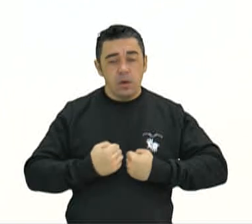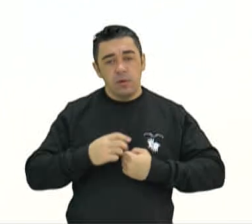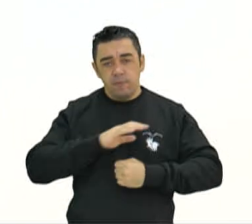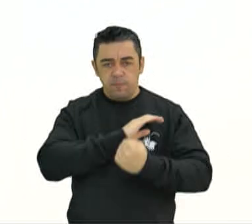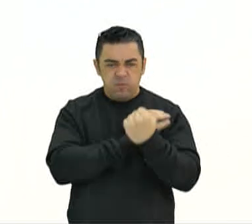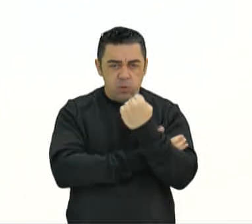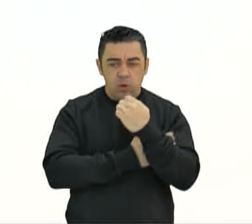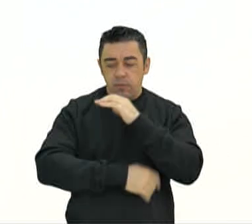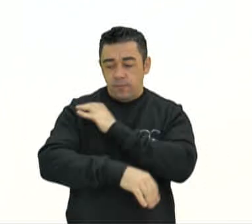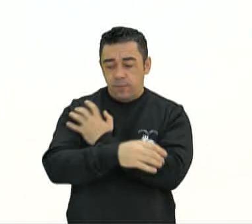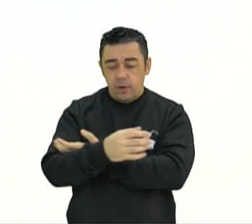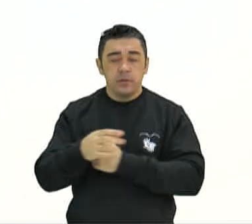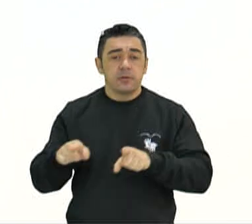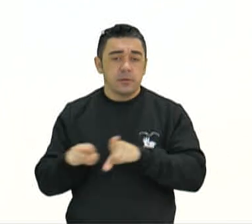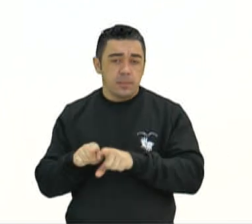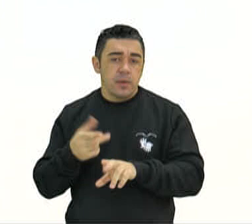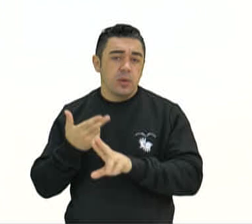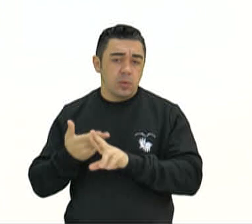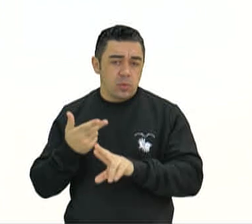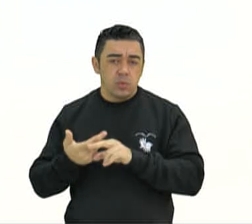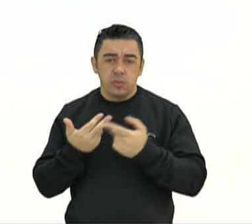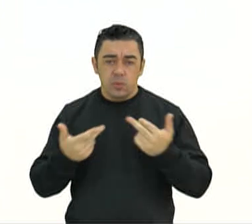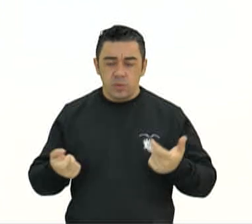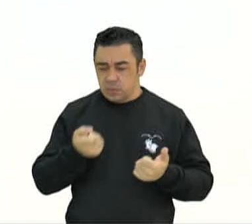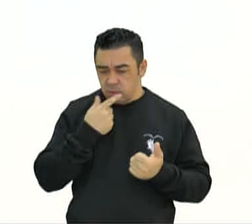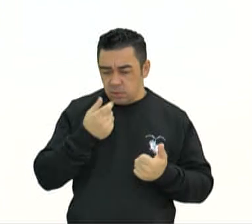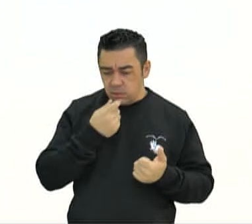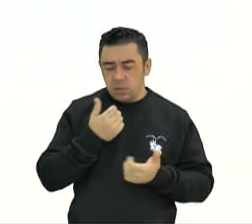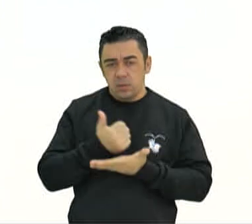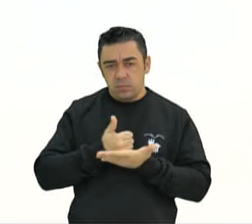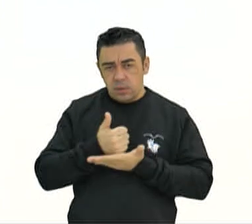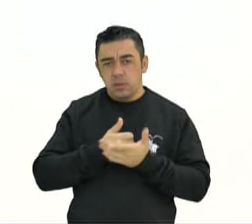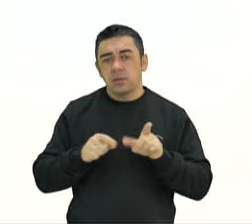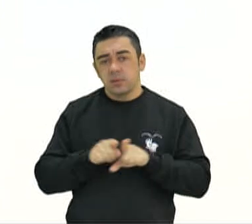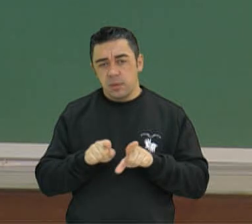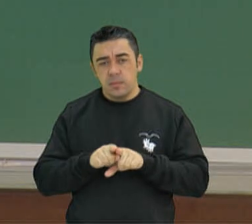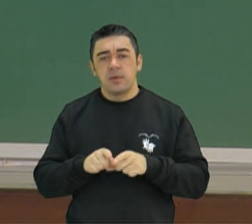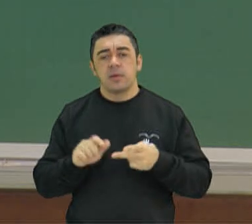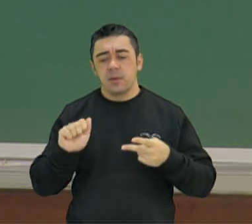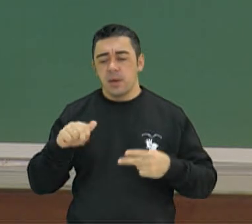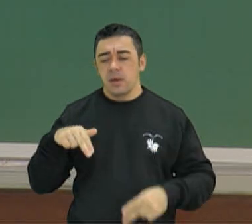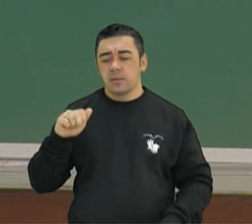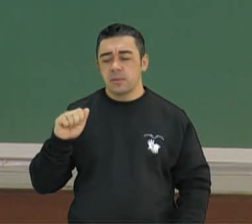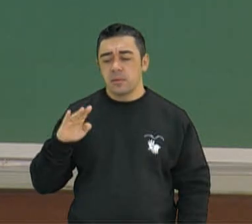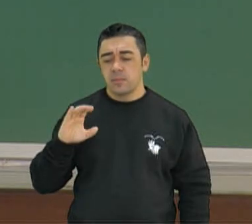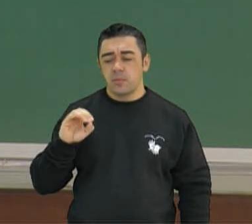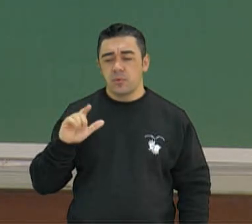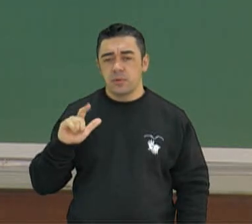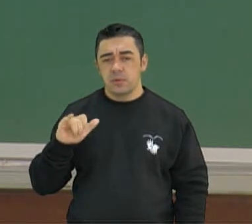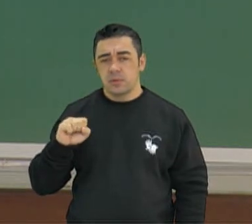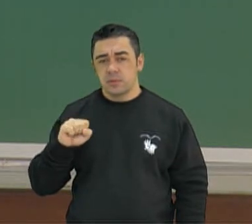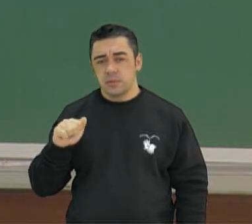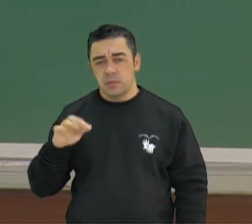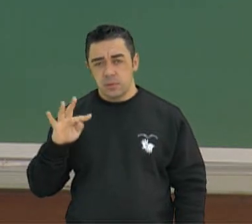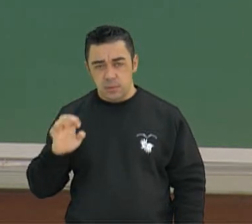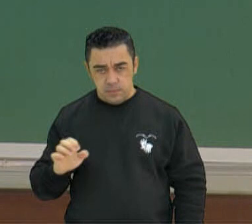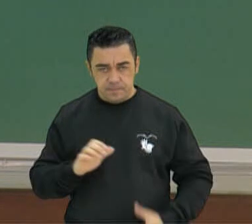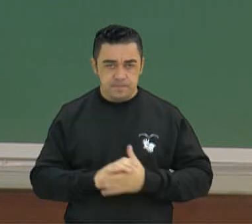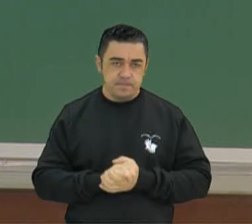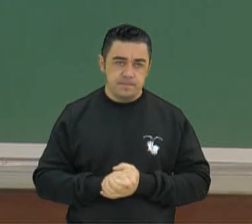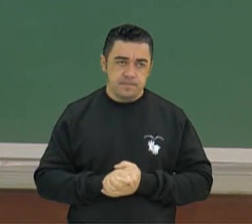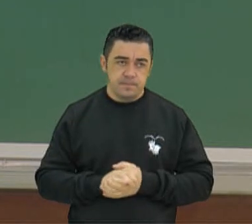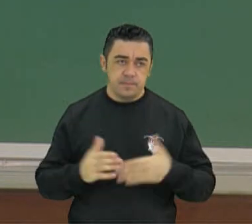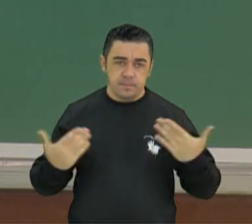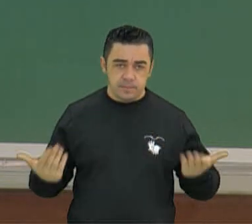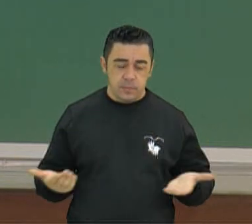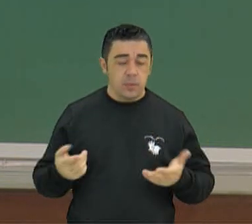do uso de suplementos para a hipertrofia muscular e, eventualmente, o uso de anabolizantes. Chegamos então a